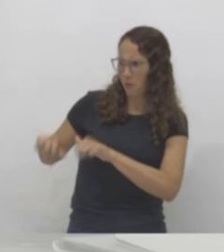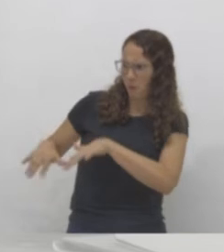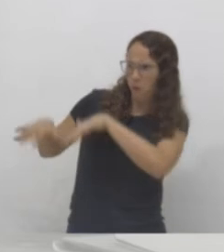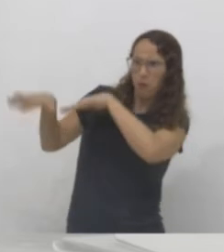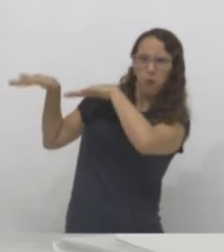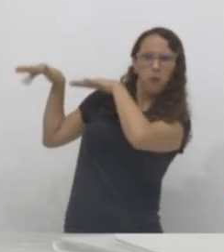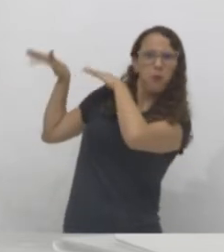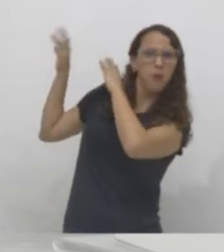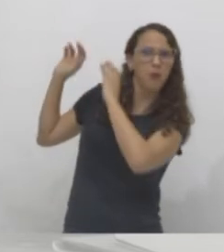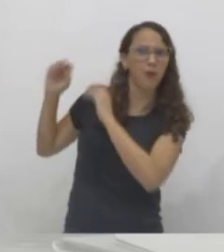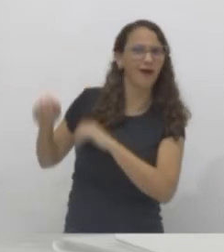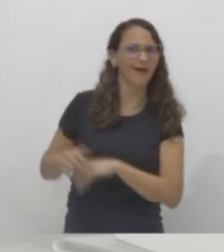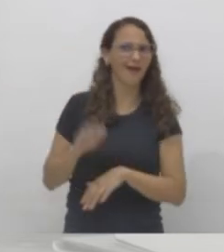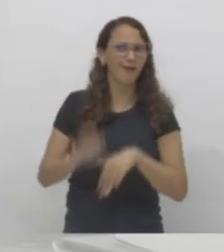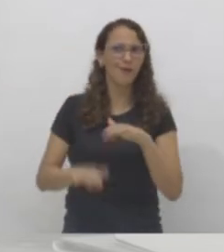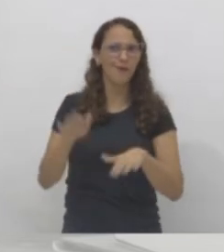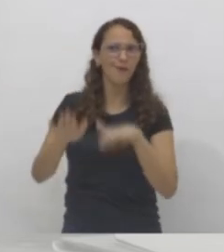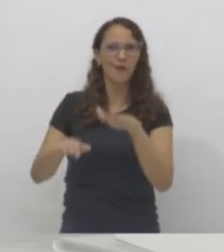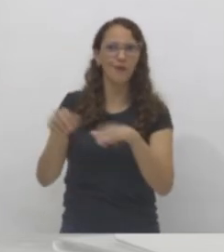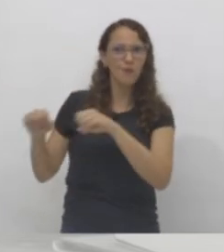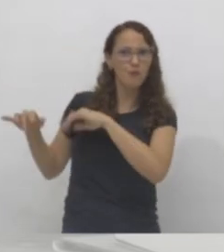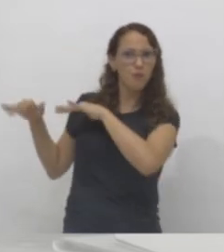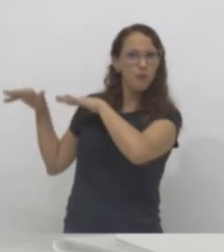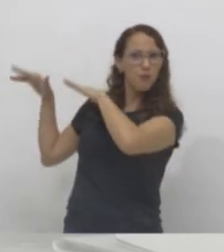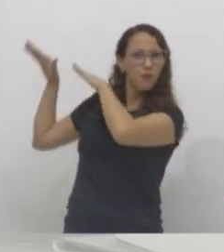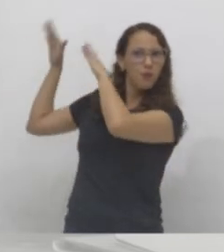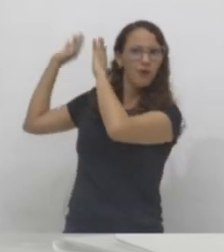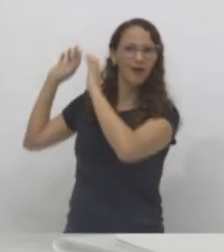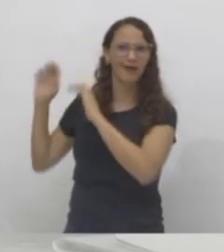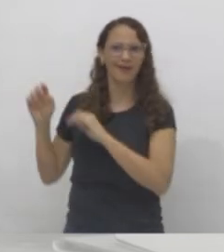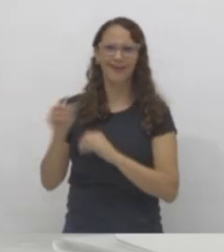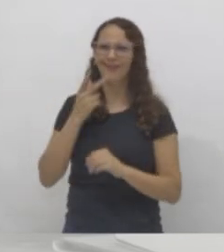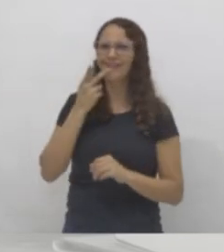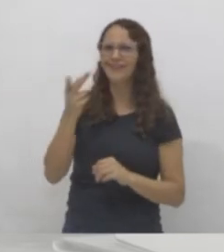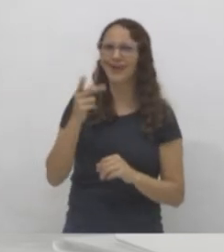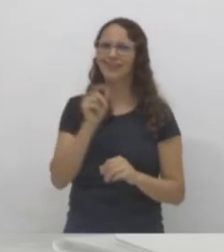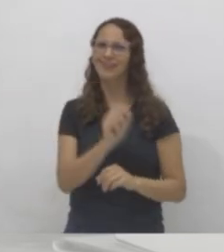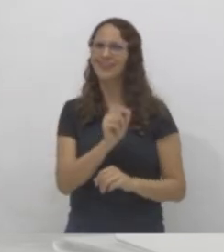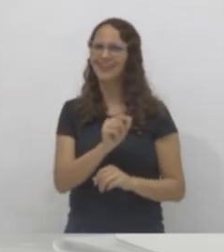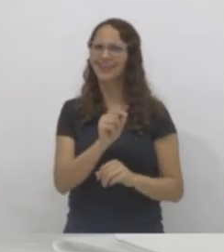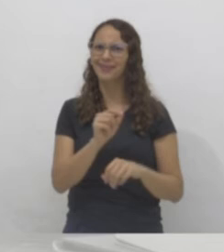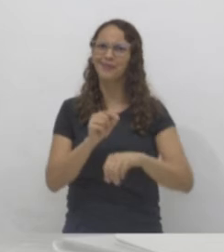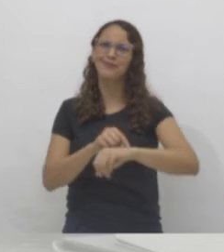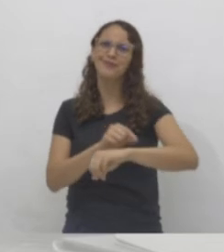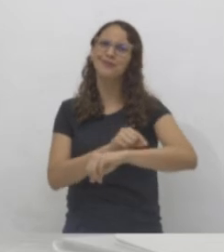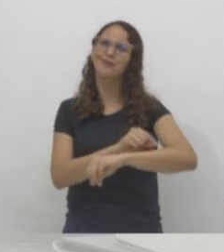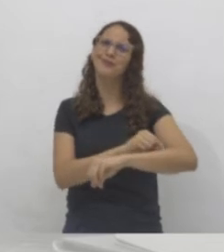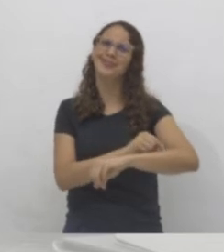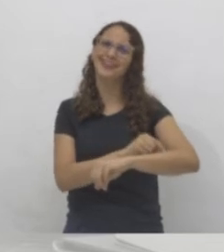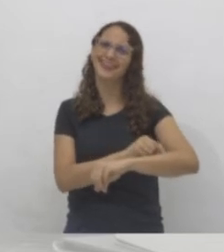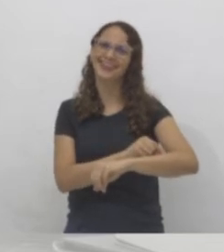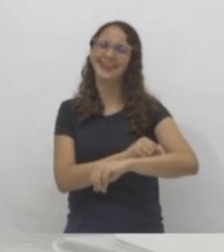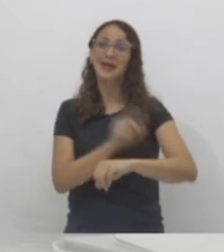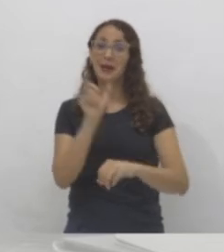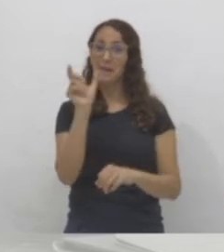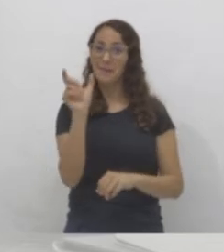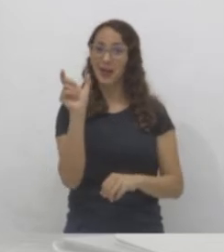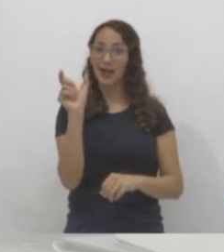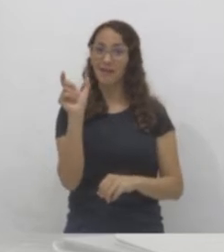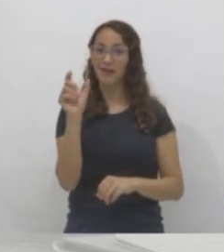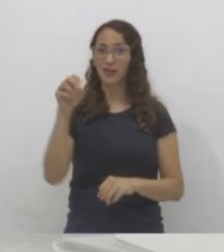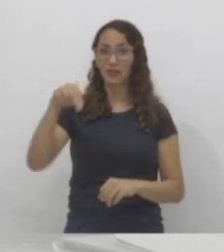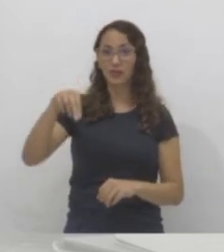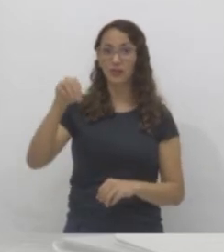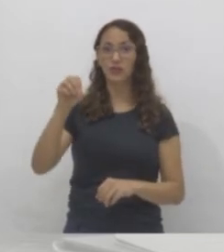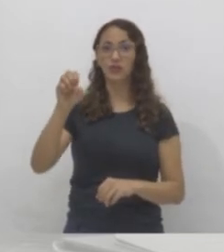frase? Foi a formiguinha, tá certo? E a quem se refere a palavra nós em